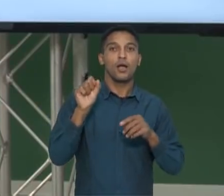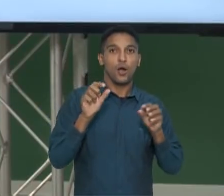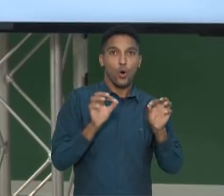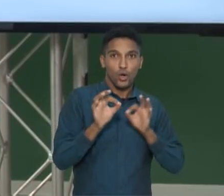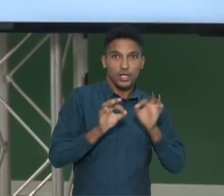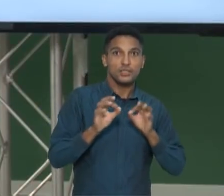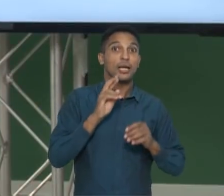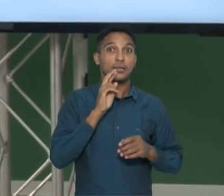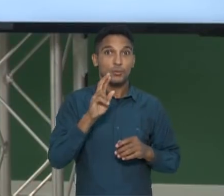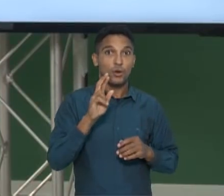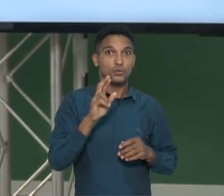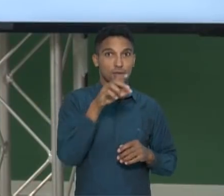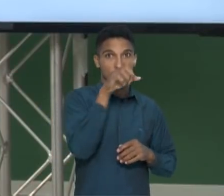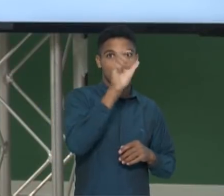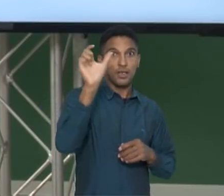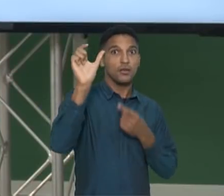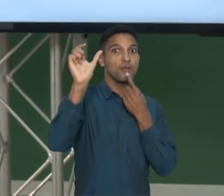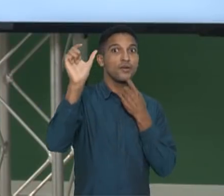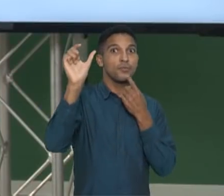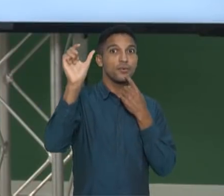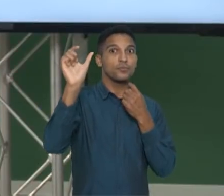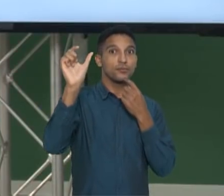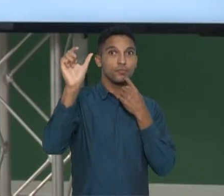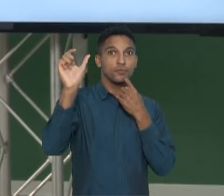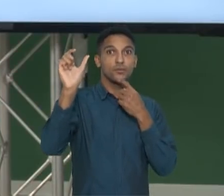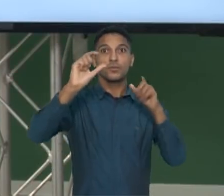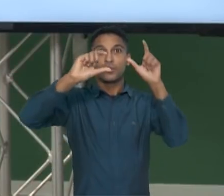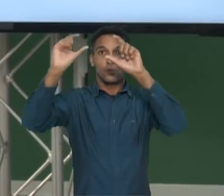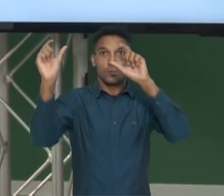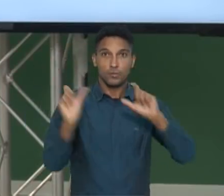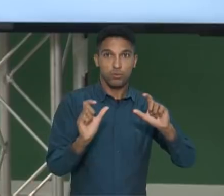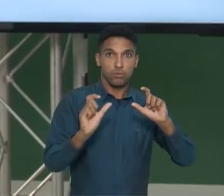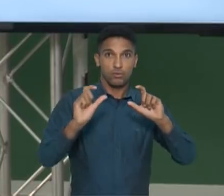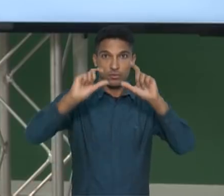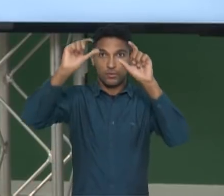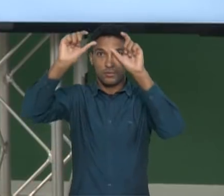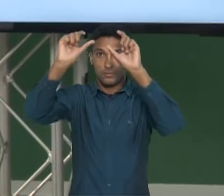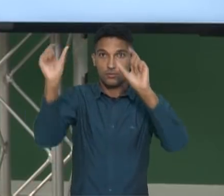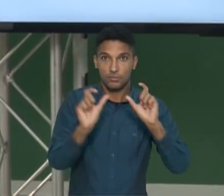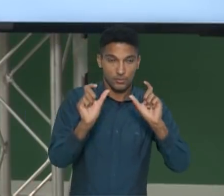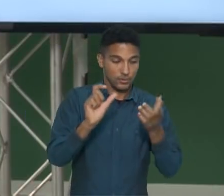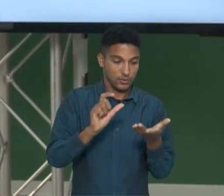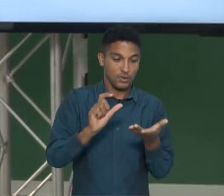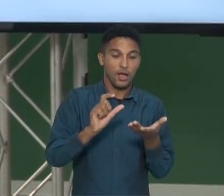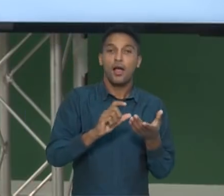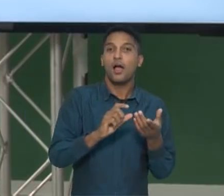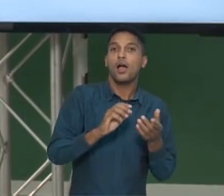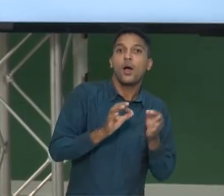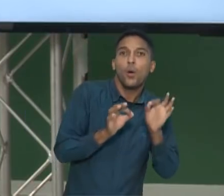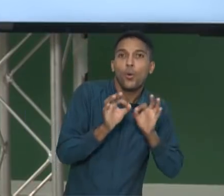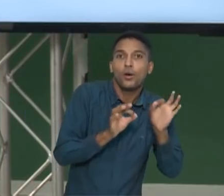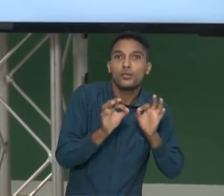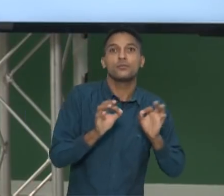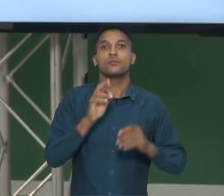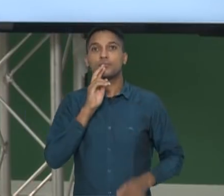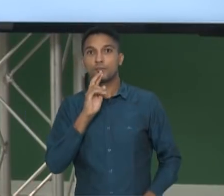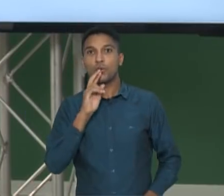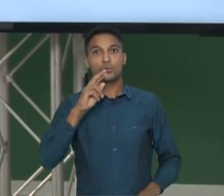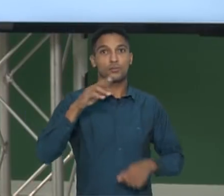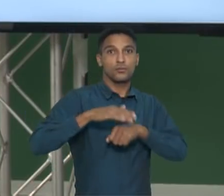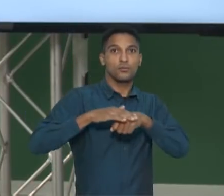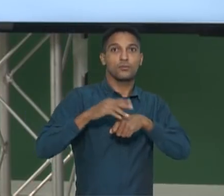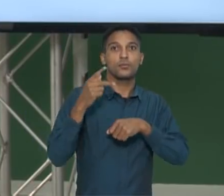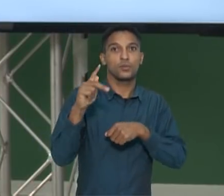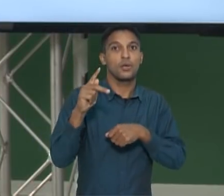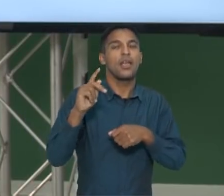slide, né, com esse enunciado. Vocês vão tentar dar conta de descrever, então, de uma forma sintetizada, de uma forma